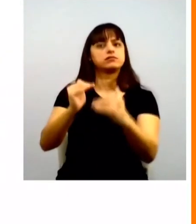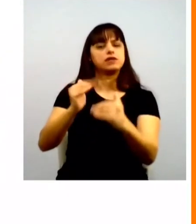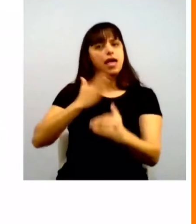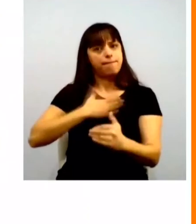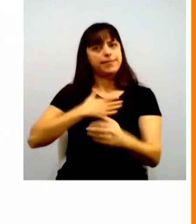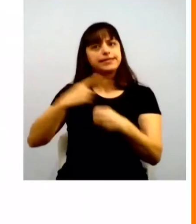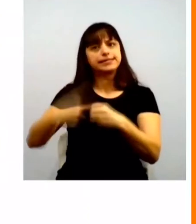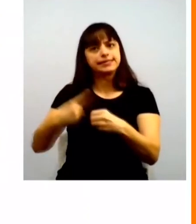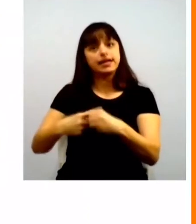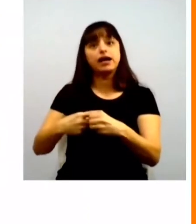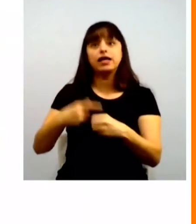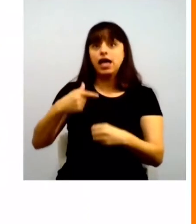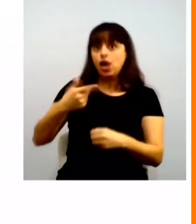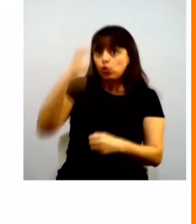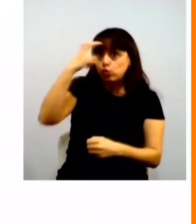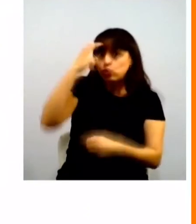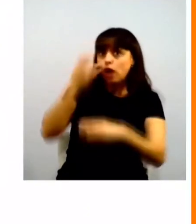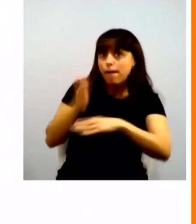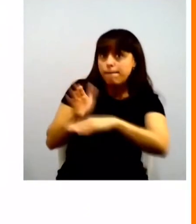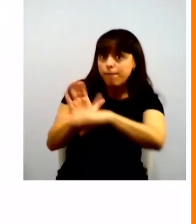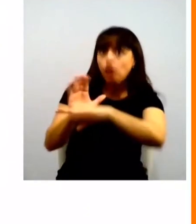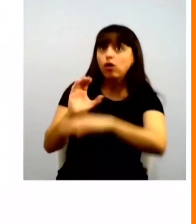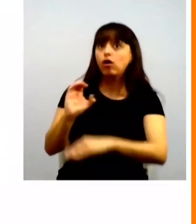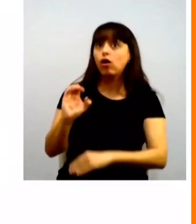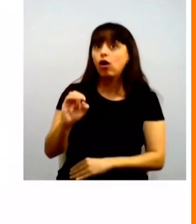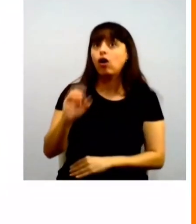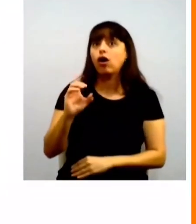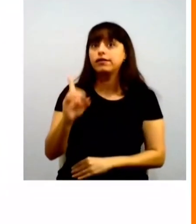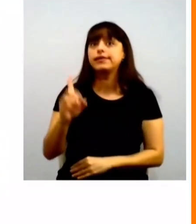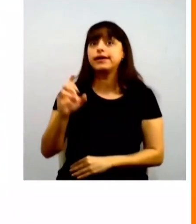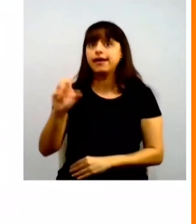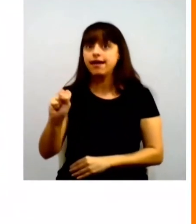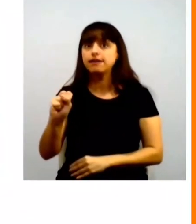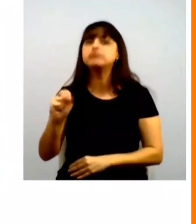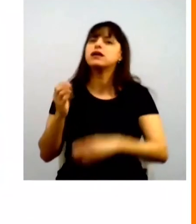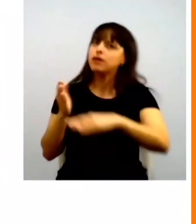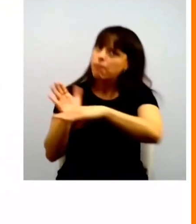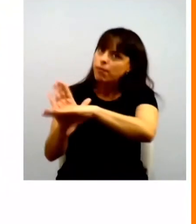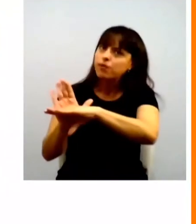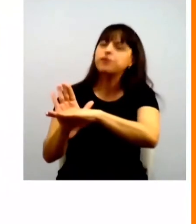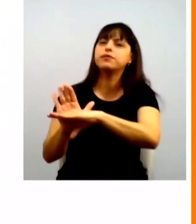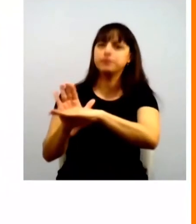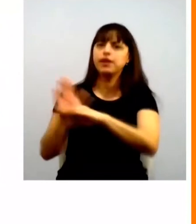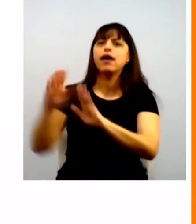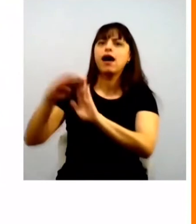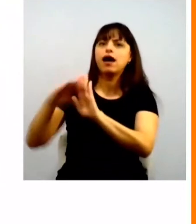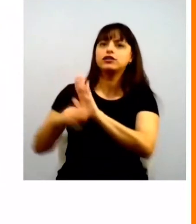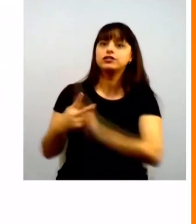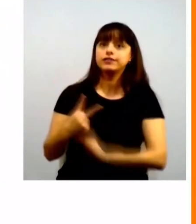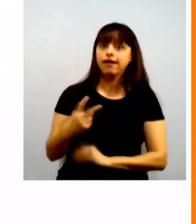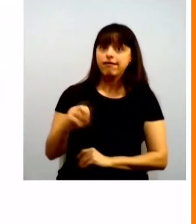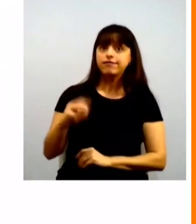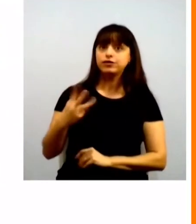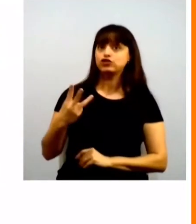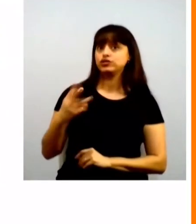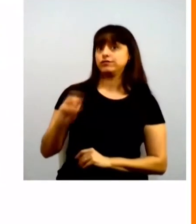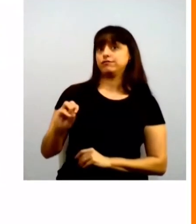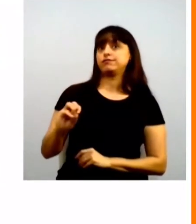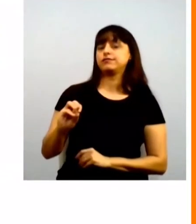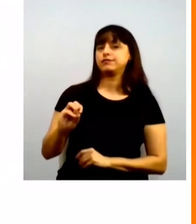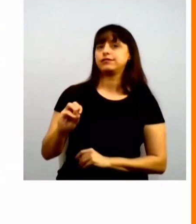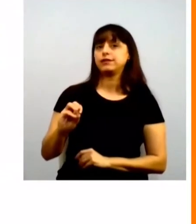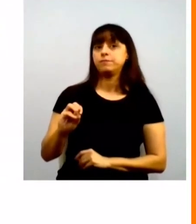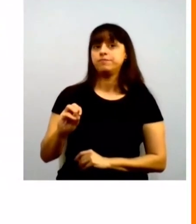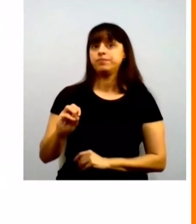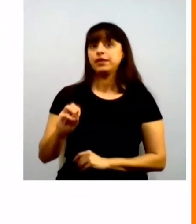2030, aos ODS, e até há algumas cidades que já estão fazendo suas próprias agendas dos Objetivos de Desarrollo Sostenível.